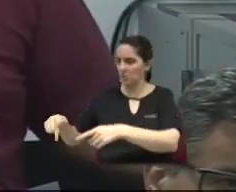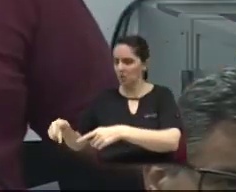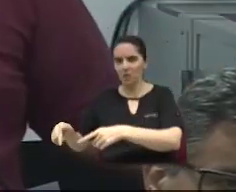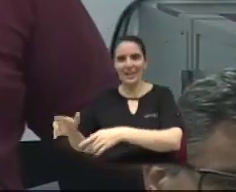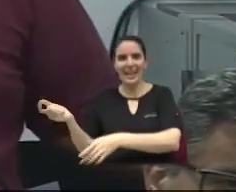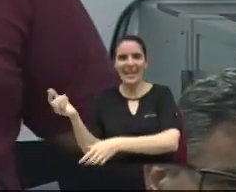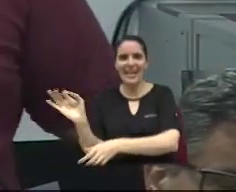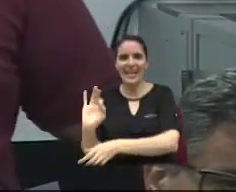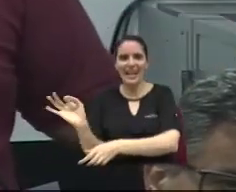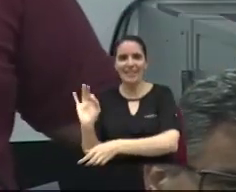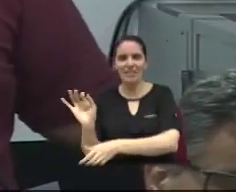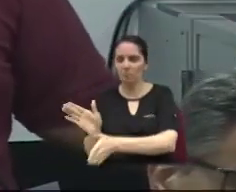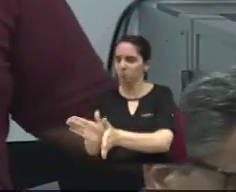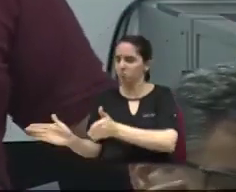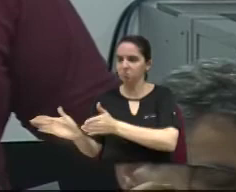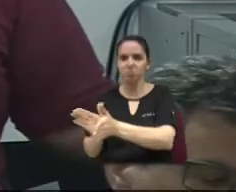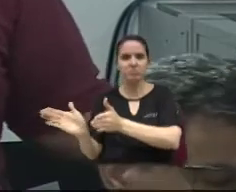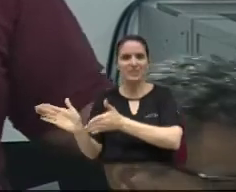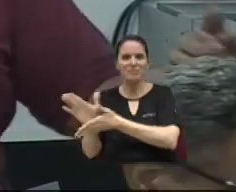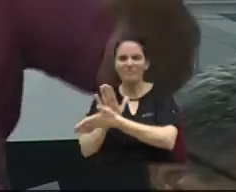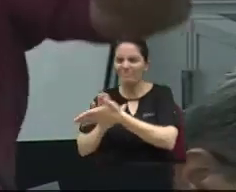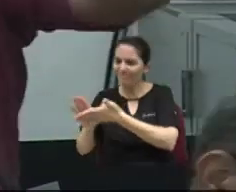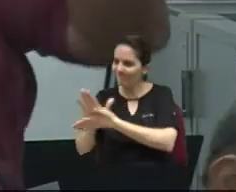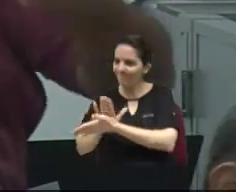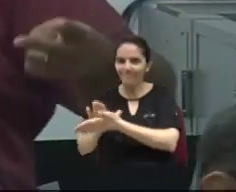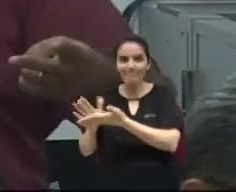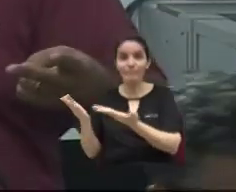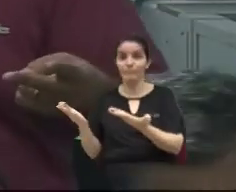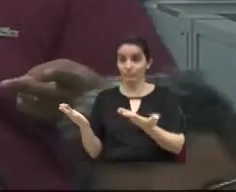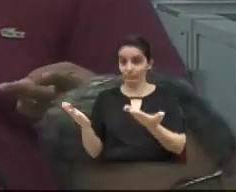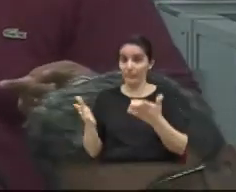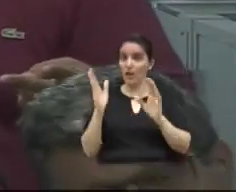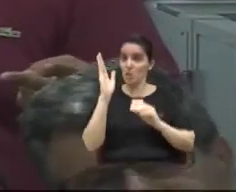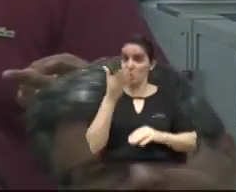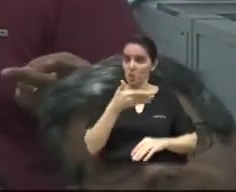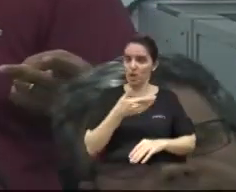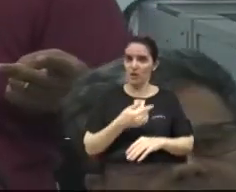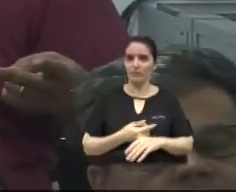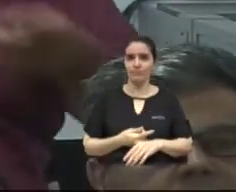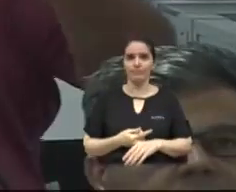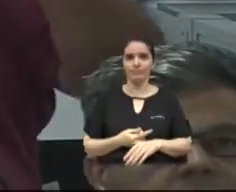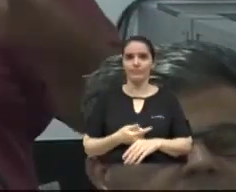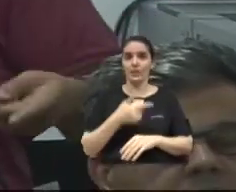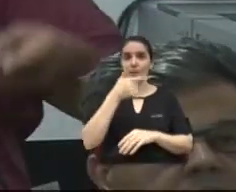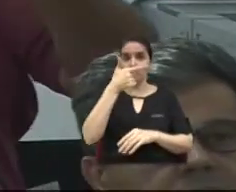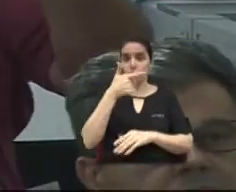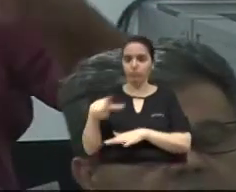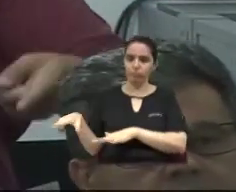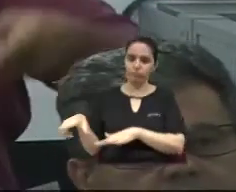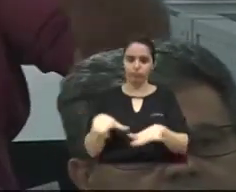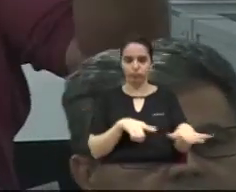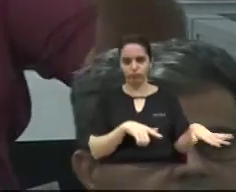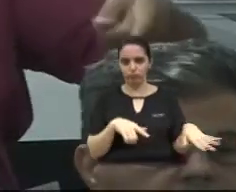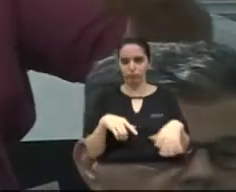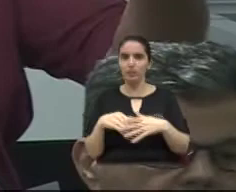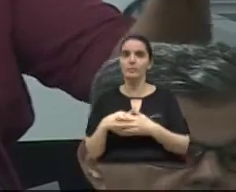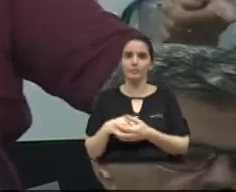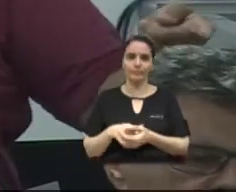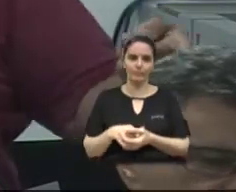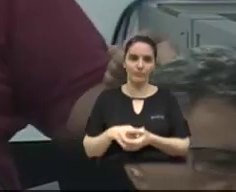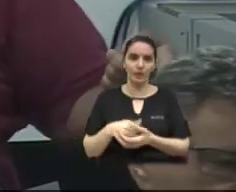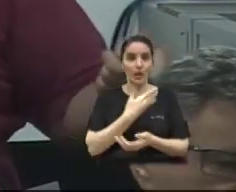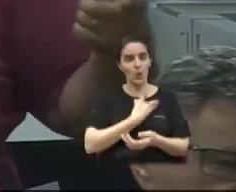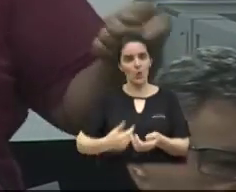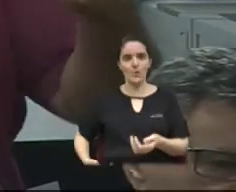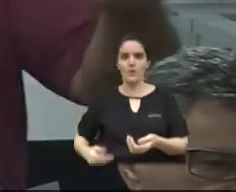tem. Então, quer dizer, e já fazem 2 semanas que o governo falou que vai mudar o